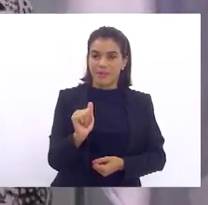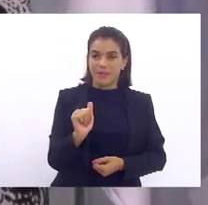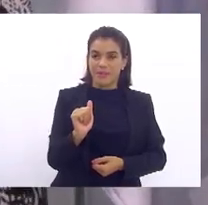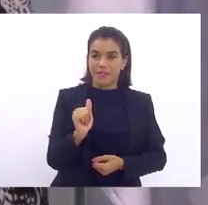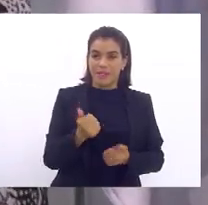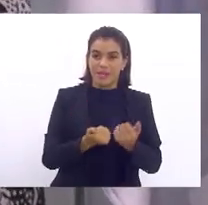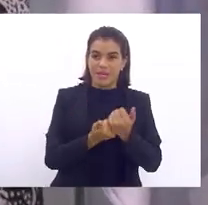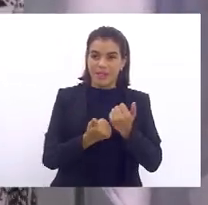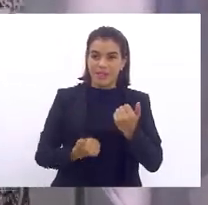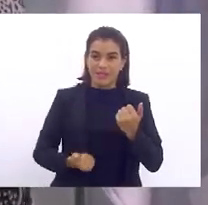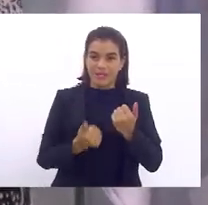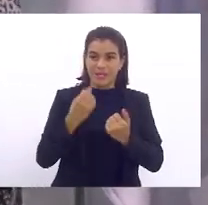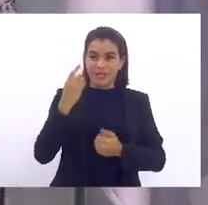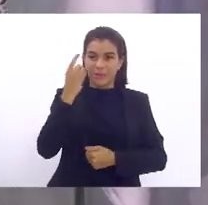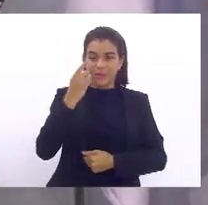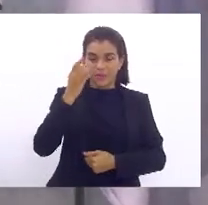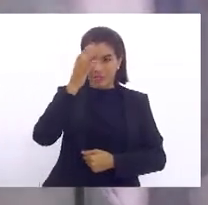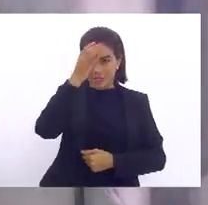deputada